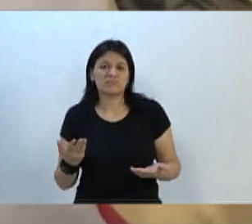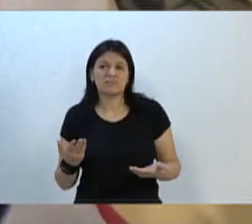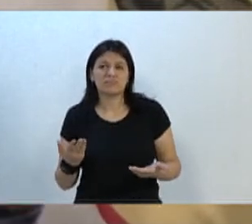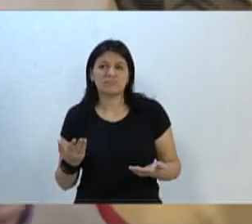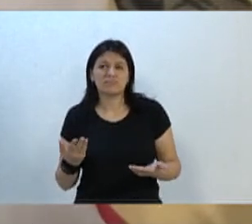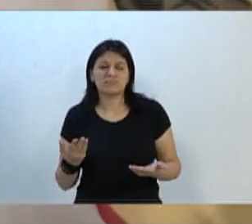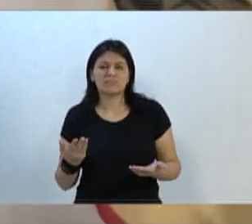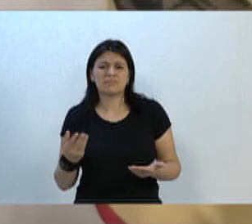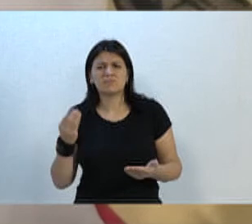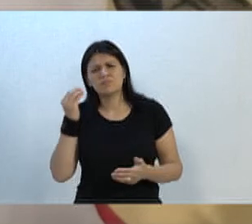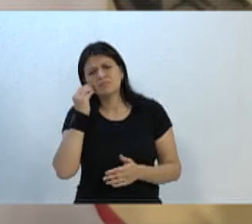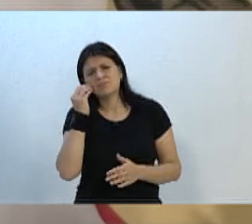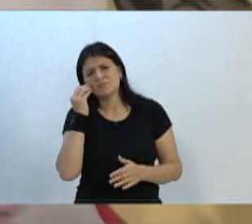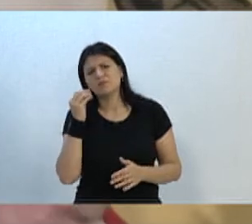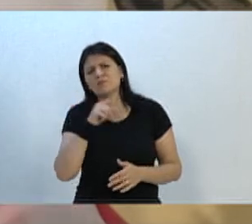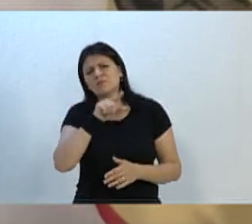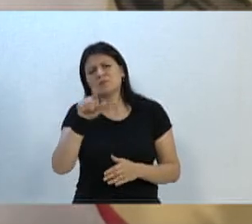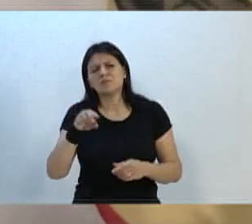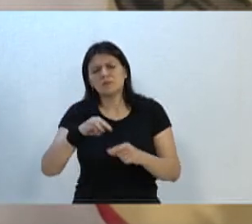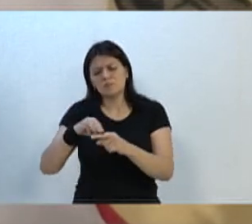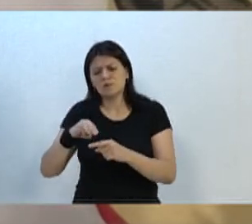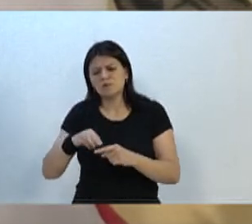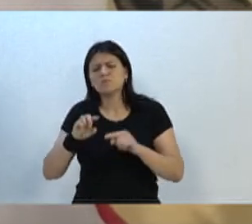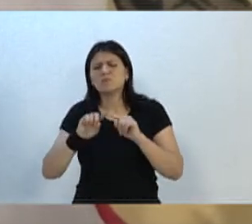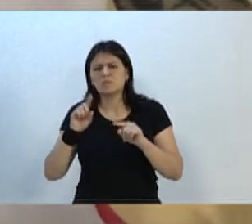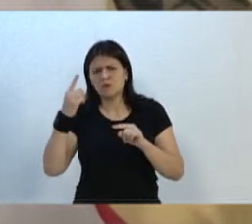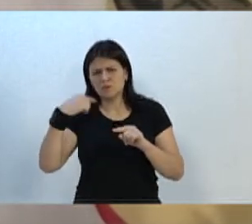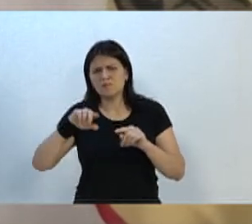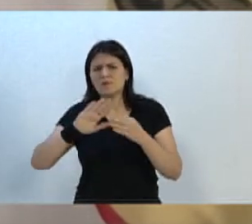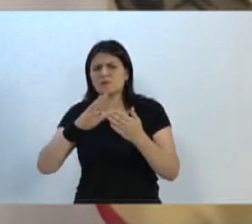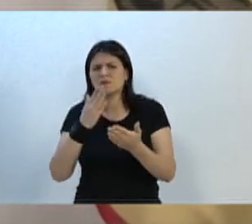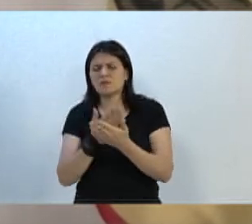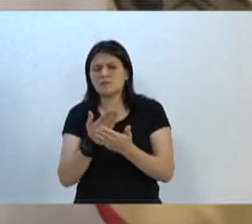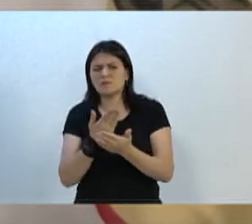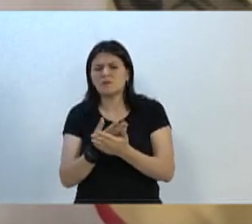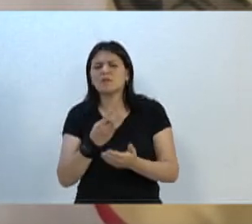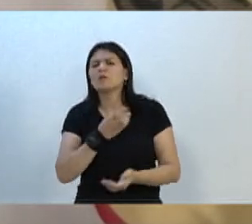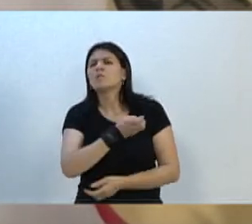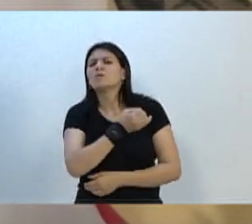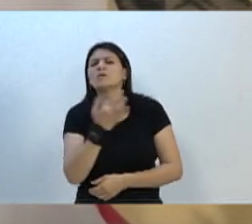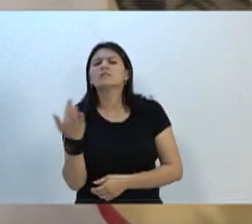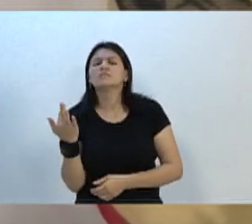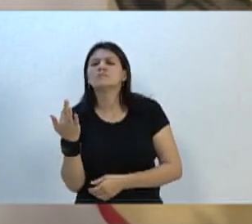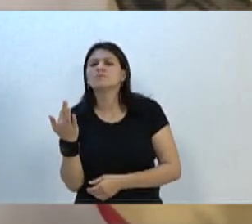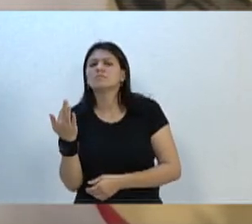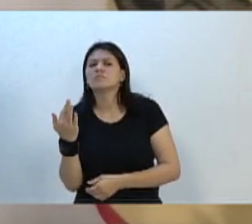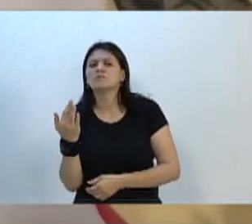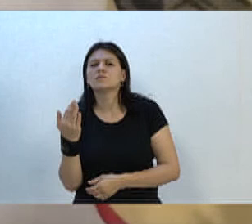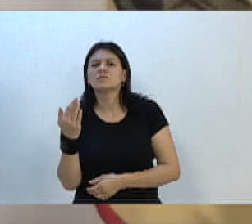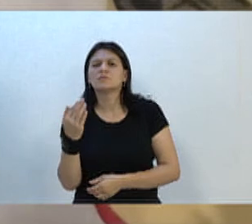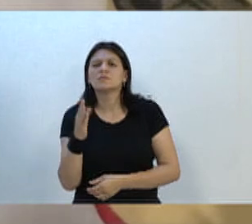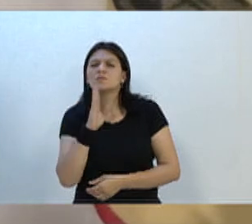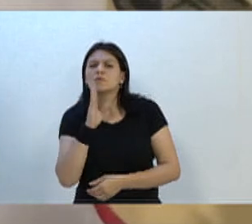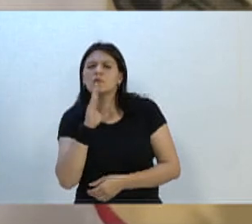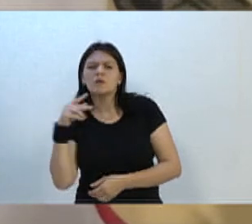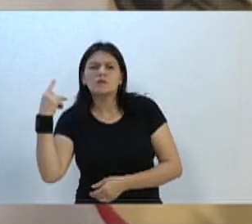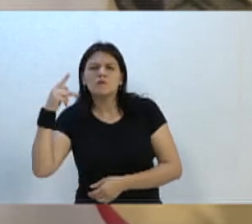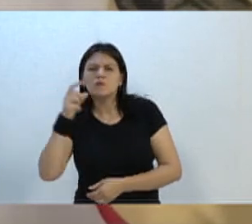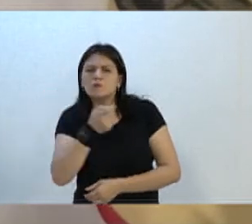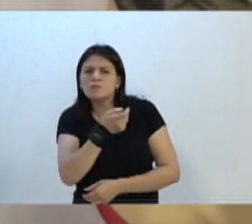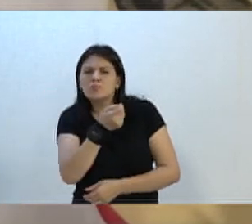Lógico que vocês aqui a grumaria da rede municipal mas faz uma sala de aula quantos acompanham de fato os vereadores poucos